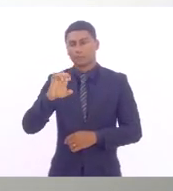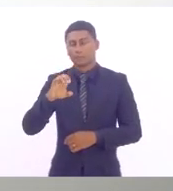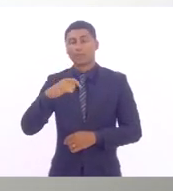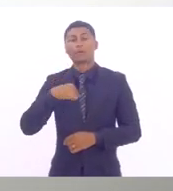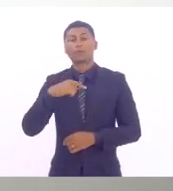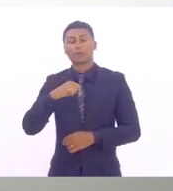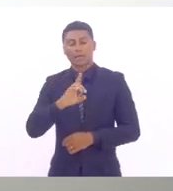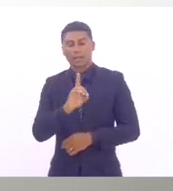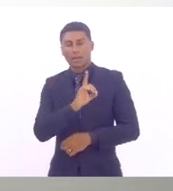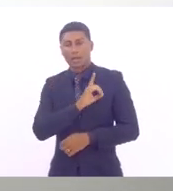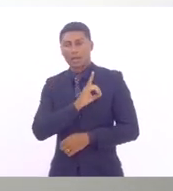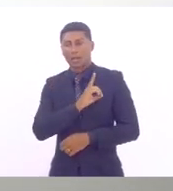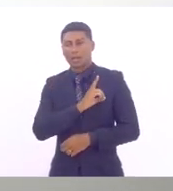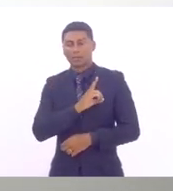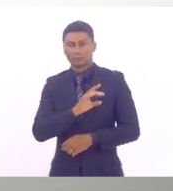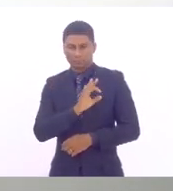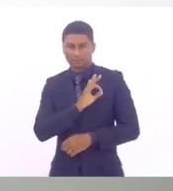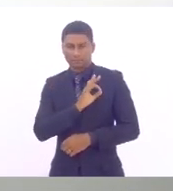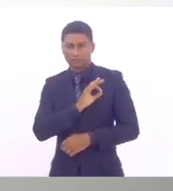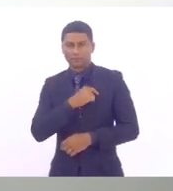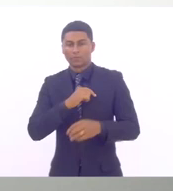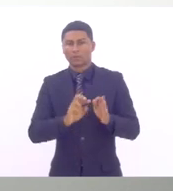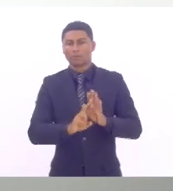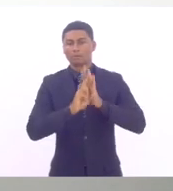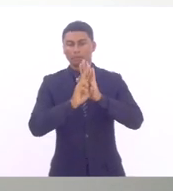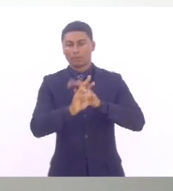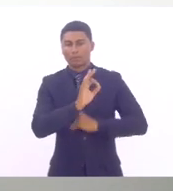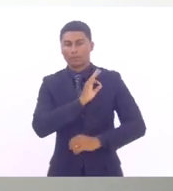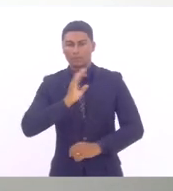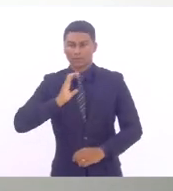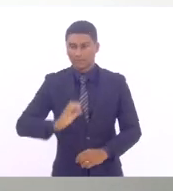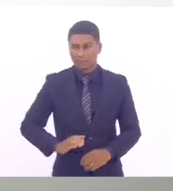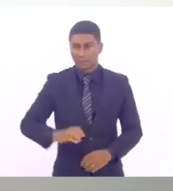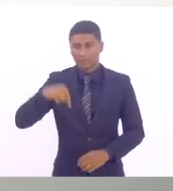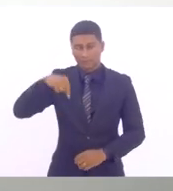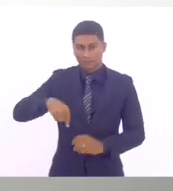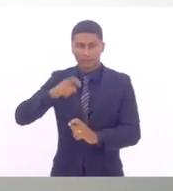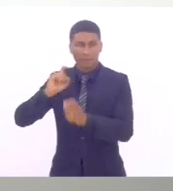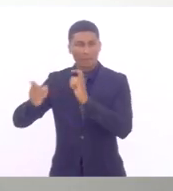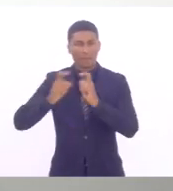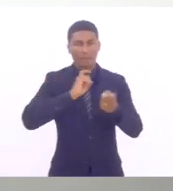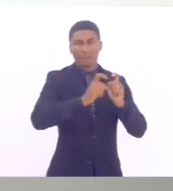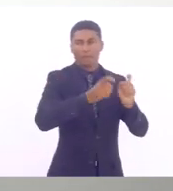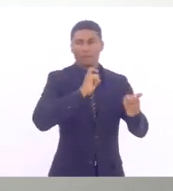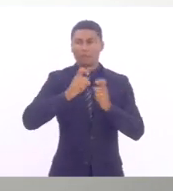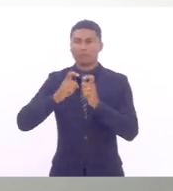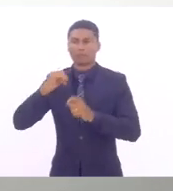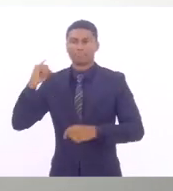aqui representando a Polícia Civil nesse importante debate com relação